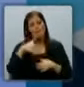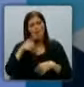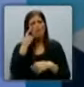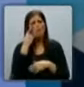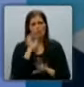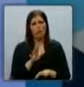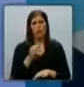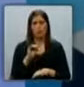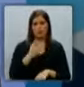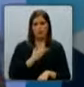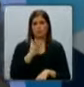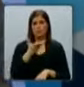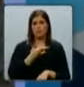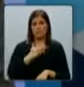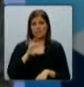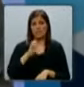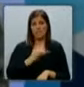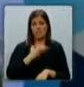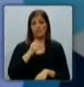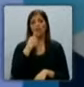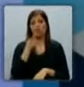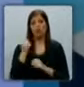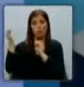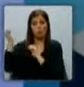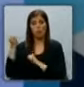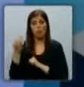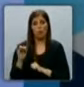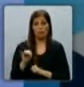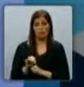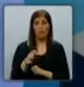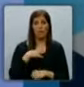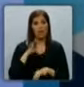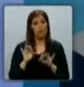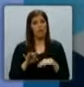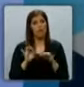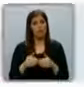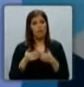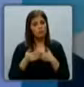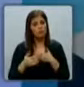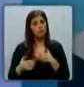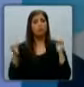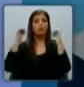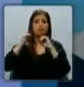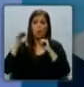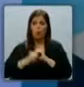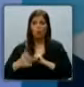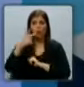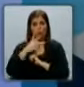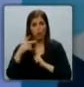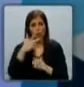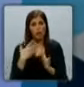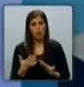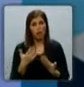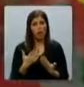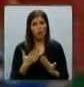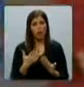do PSD se tivesse sozinhos tantas vezes com a opção do PS terem cumprido o ciclo da do memorando se desfará agora então fazer